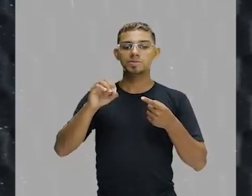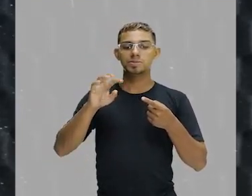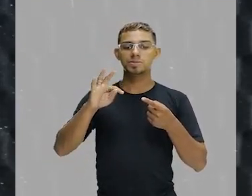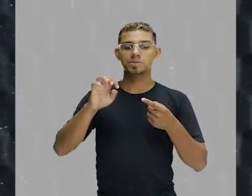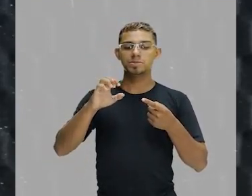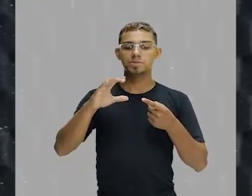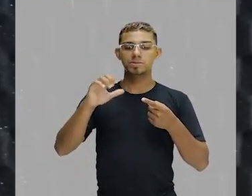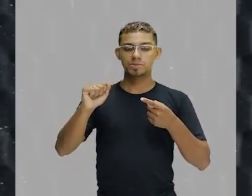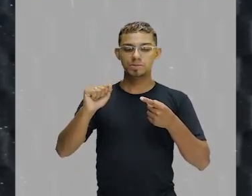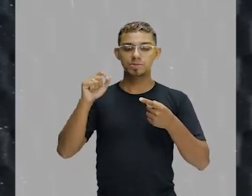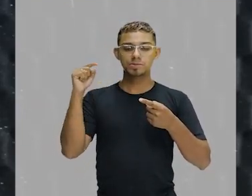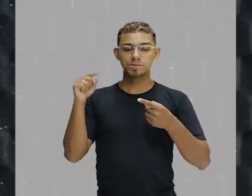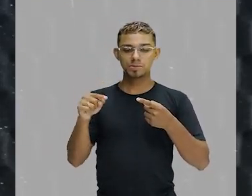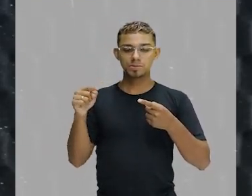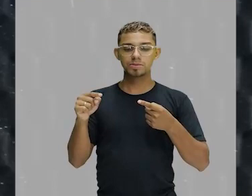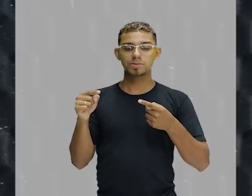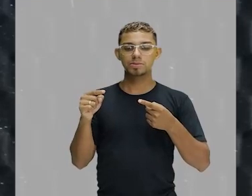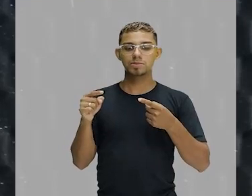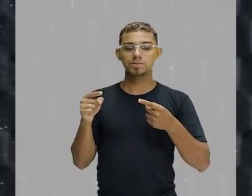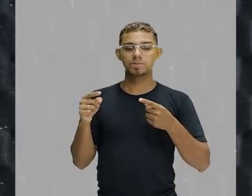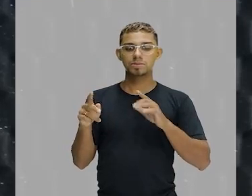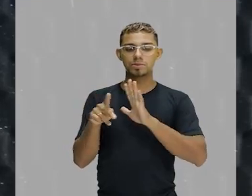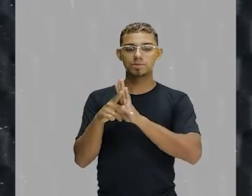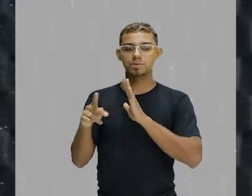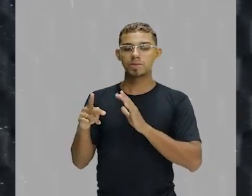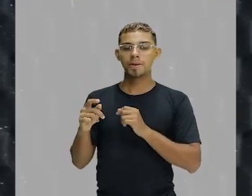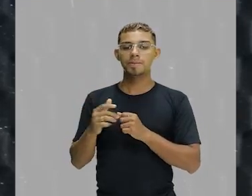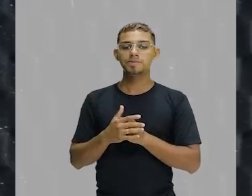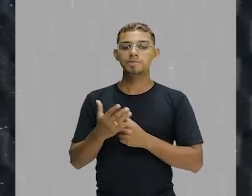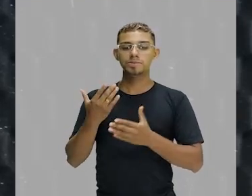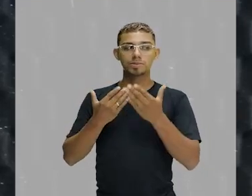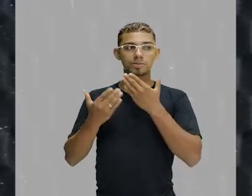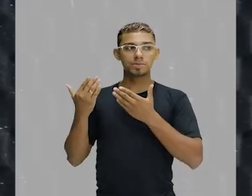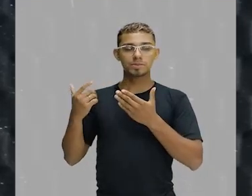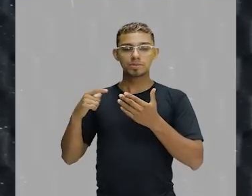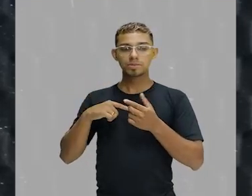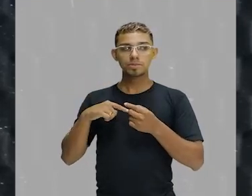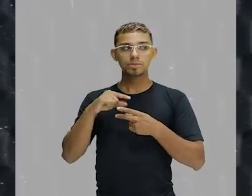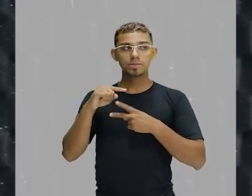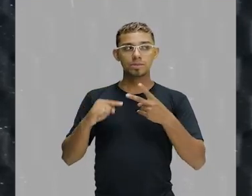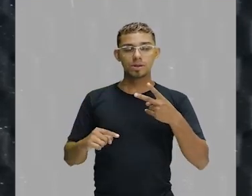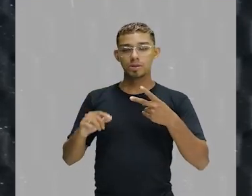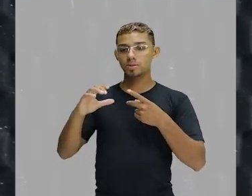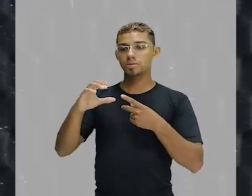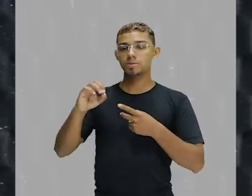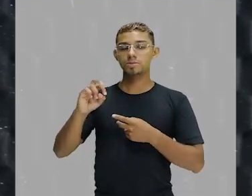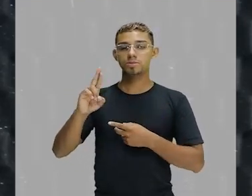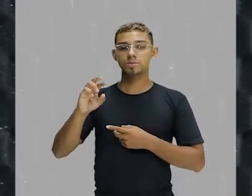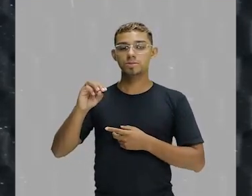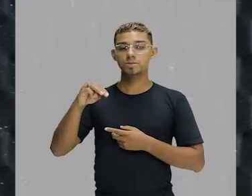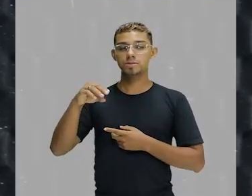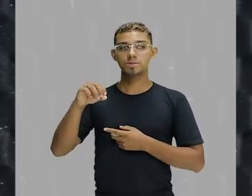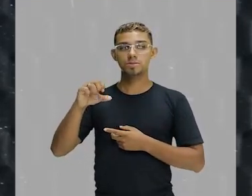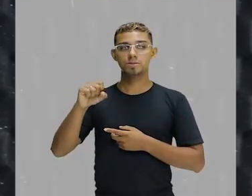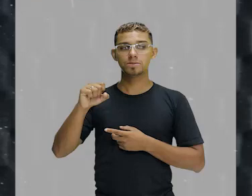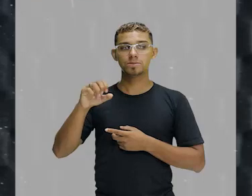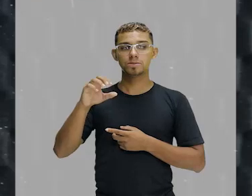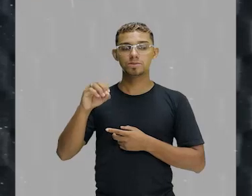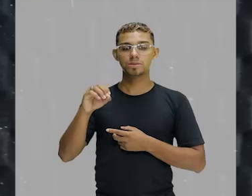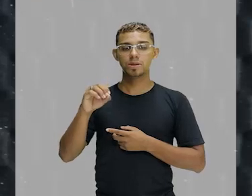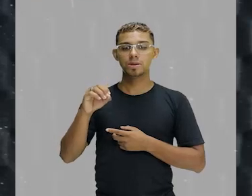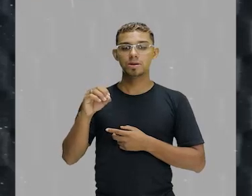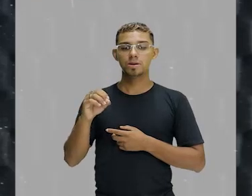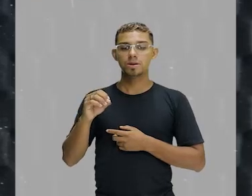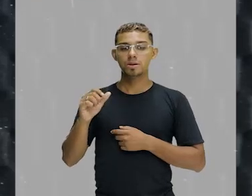cada cromossomo. Veja que aqui tinha recebido 2 cromossomos e aqui também tinha recebido 2 cromossomos. O